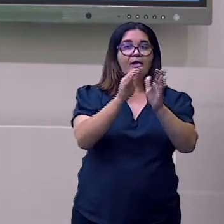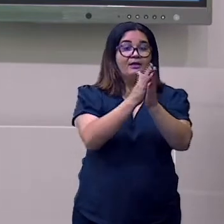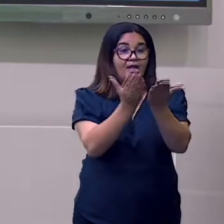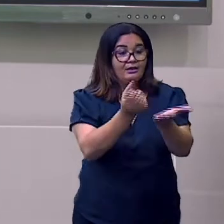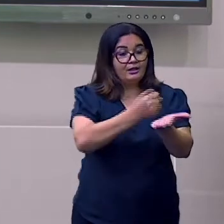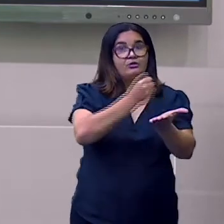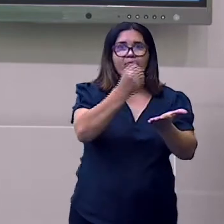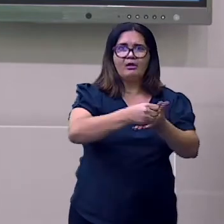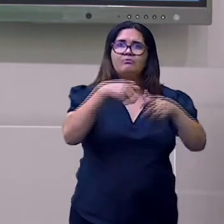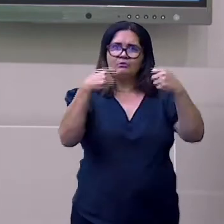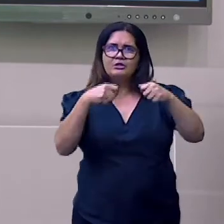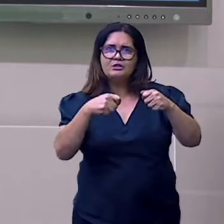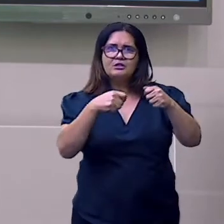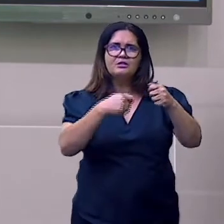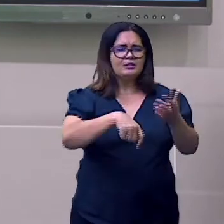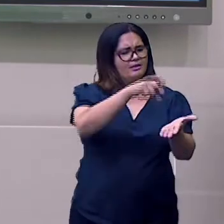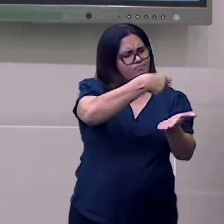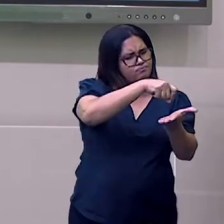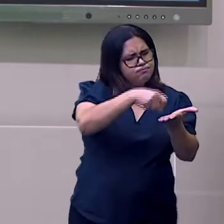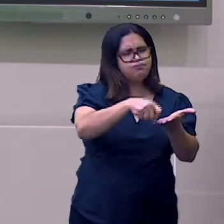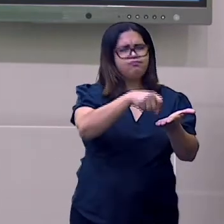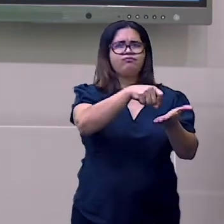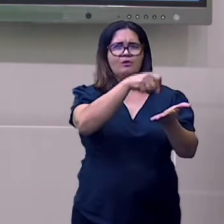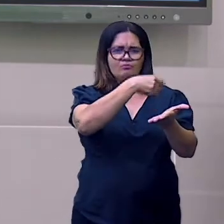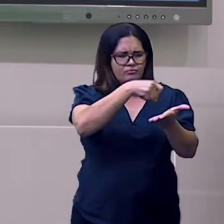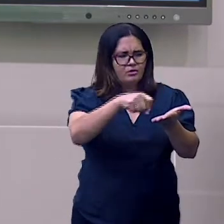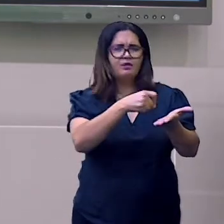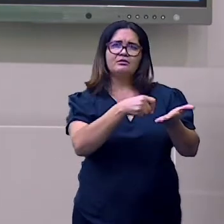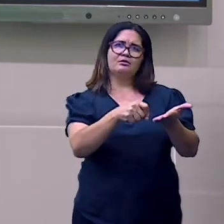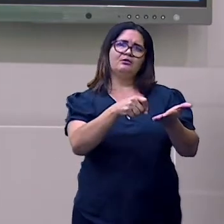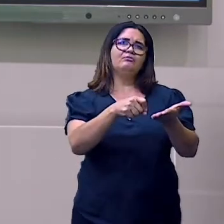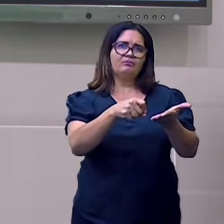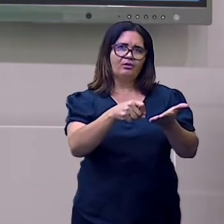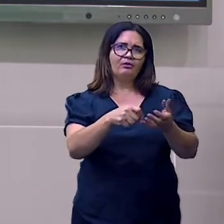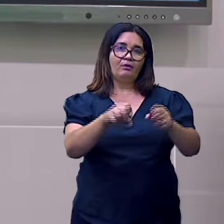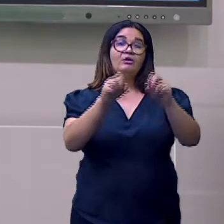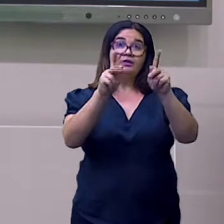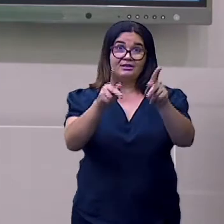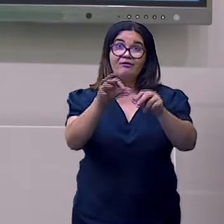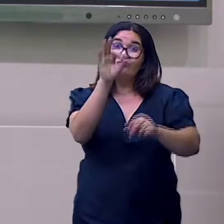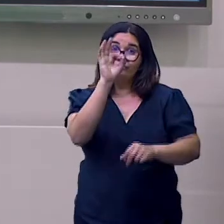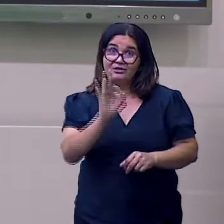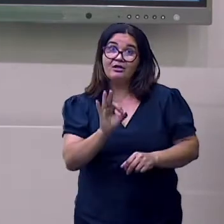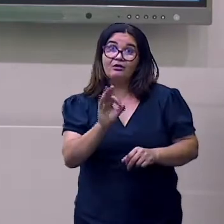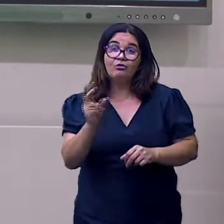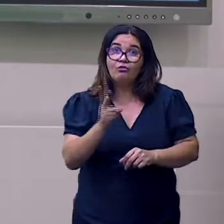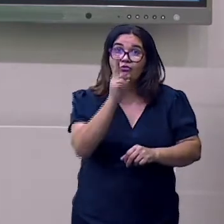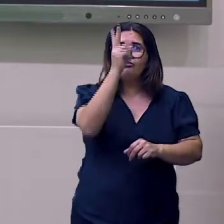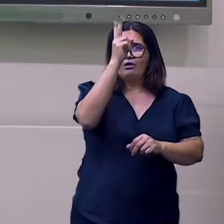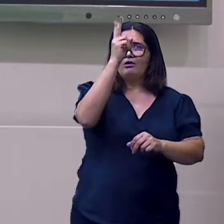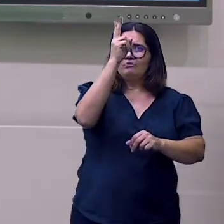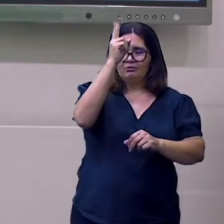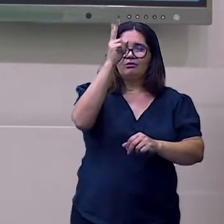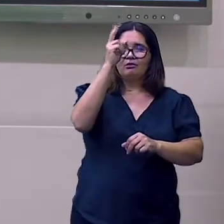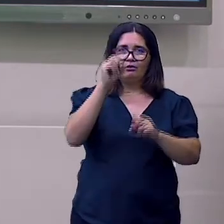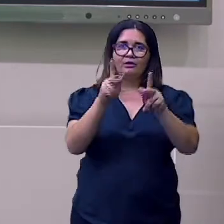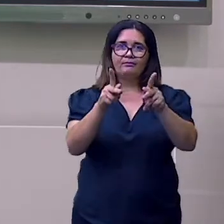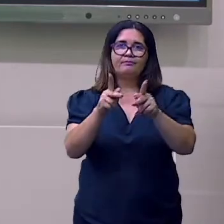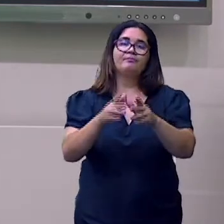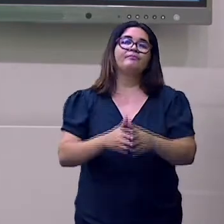Esse valor tem que ser exatamente, o valor que você recebe tem que ser exatamente o valor que consta na sua